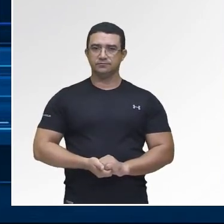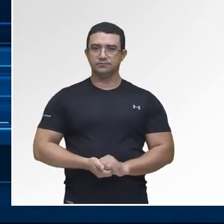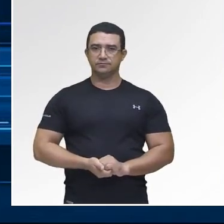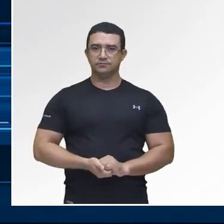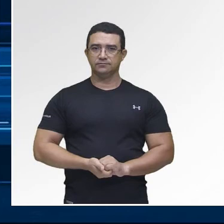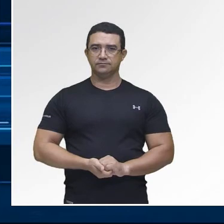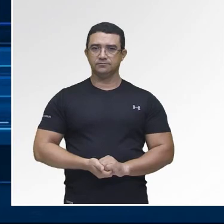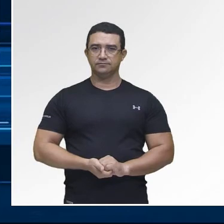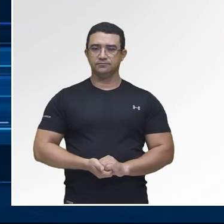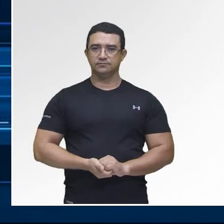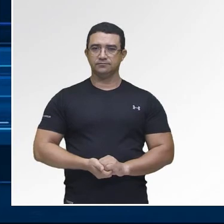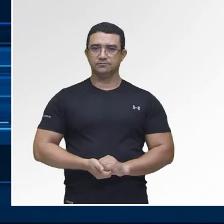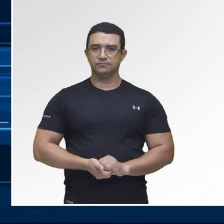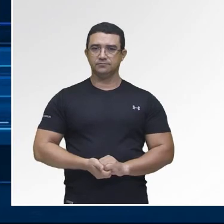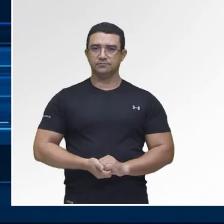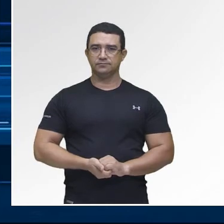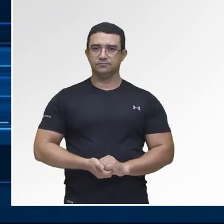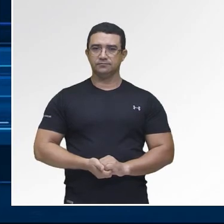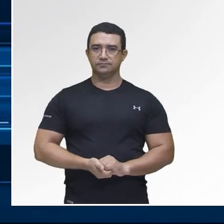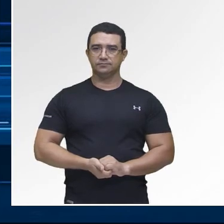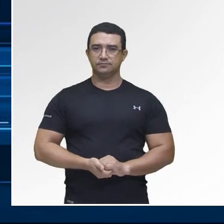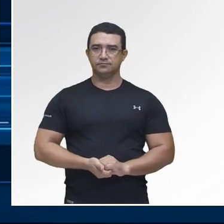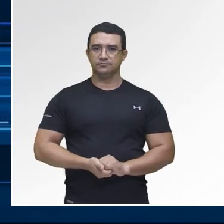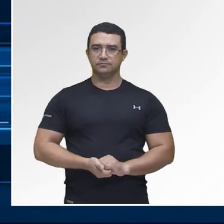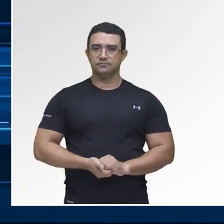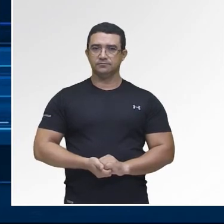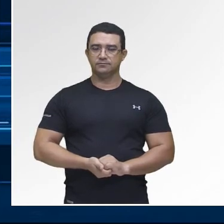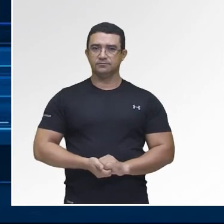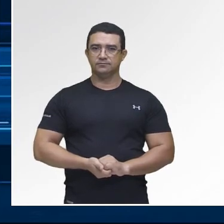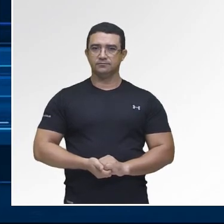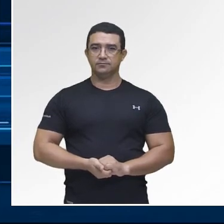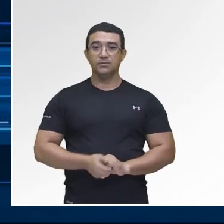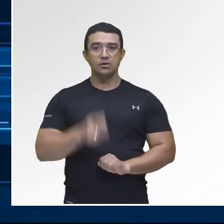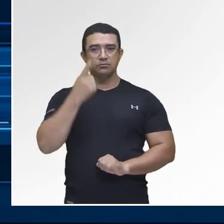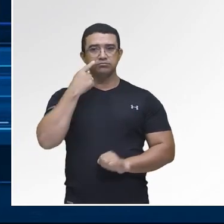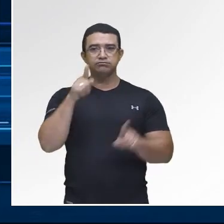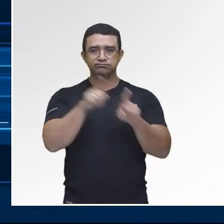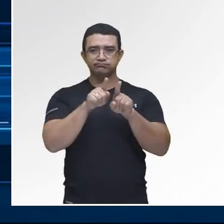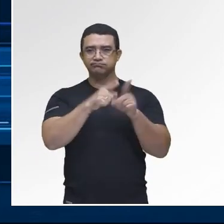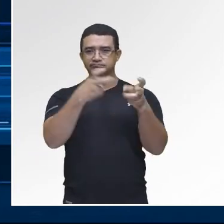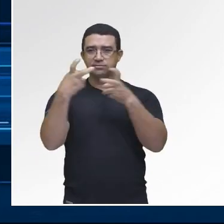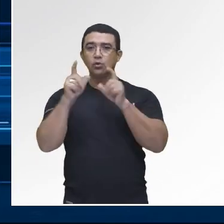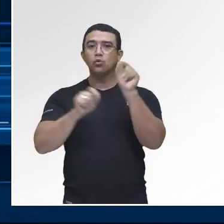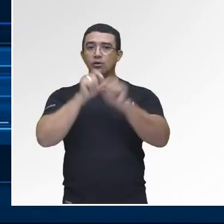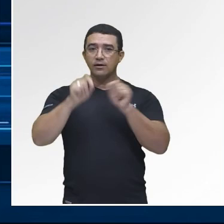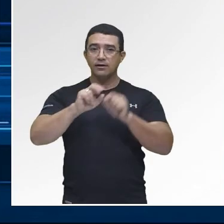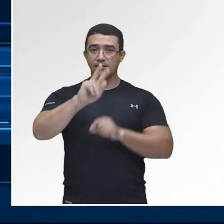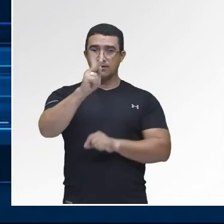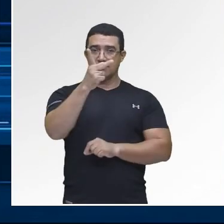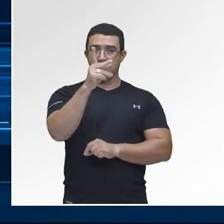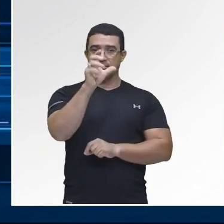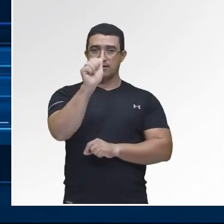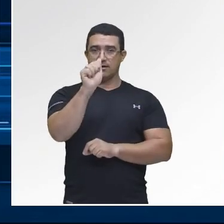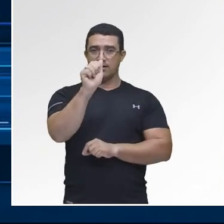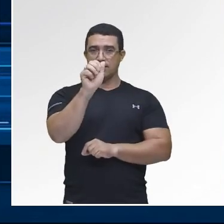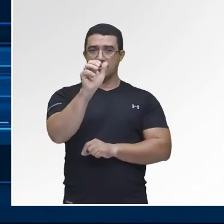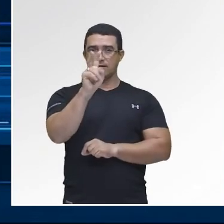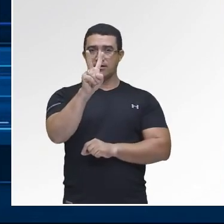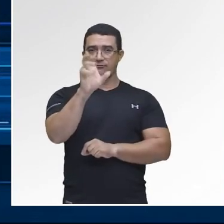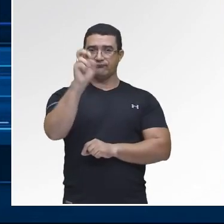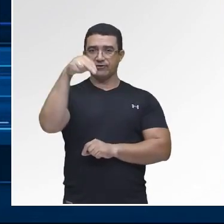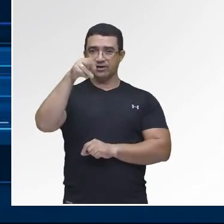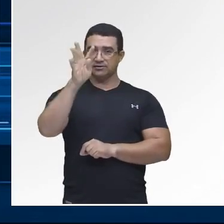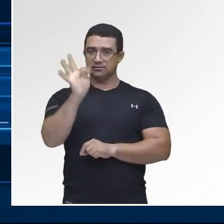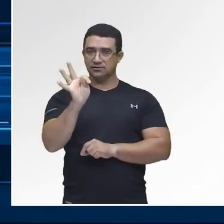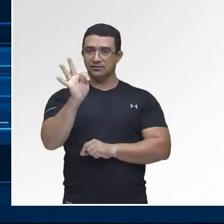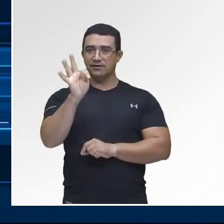irmã desde 2005. Chama atenção para a presença do haven't, que é a